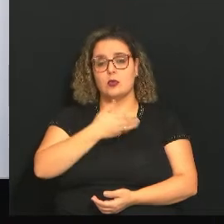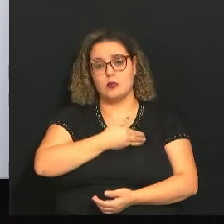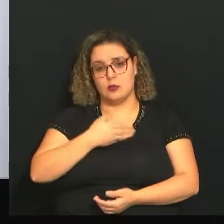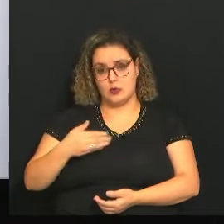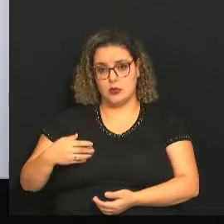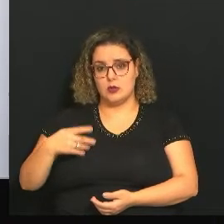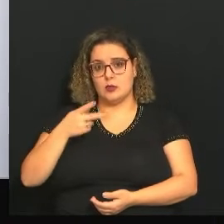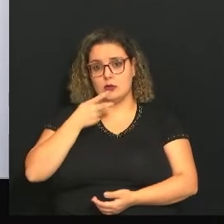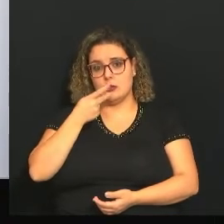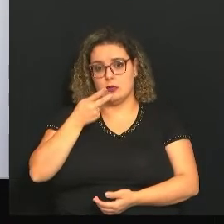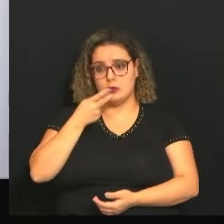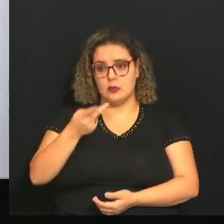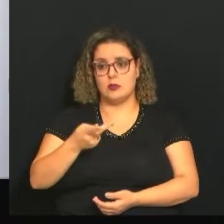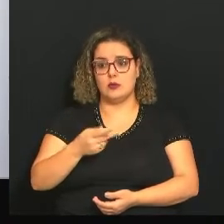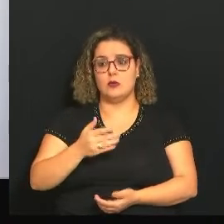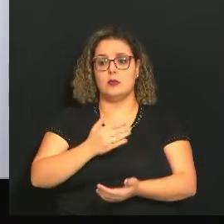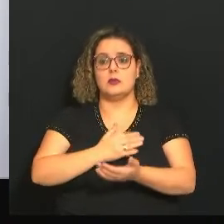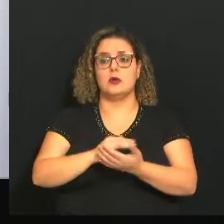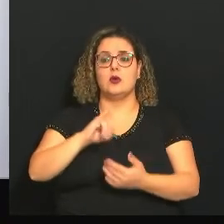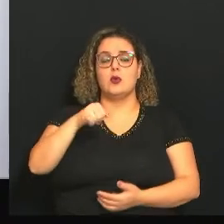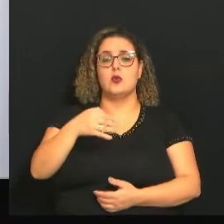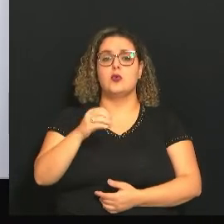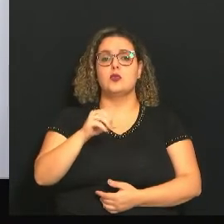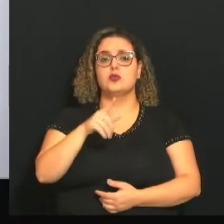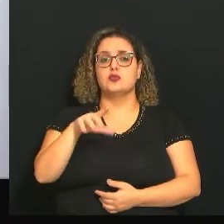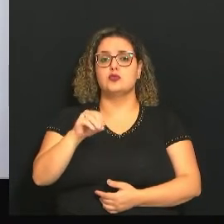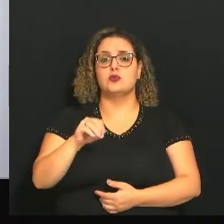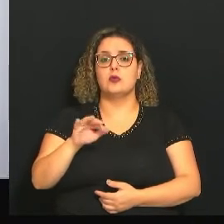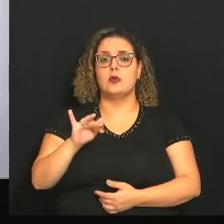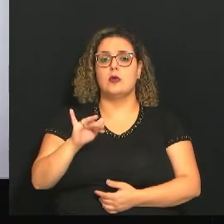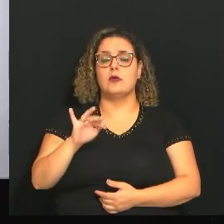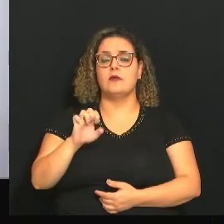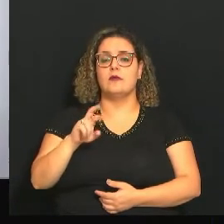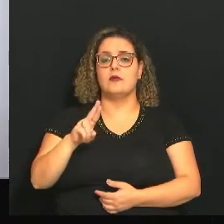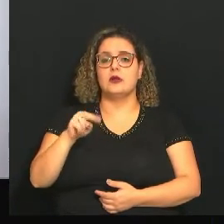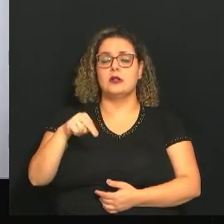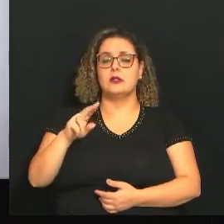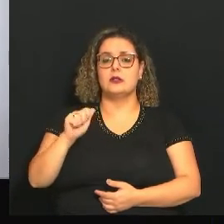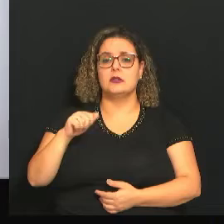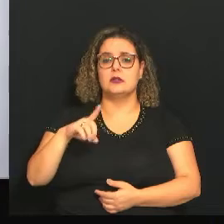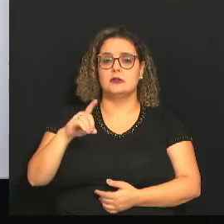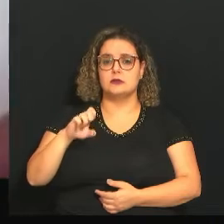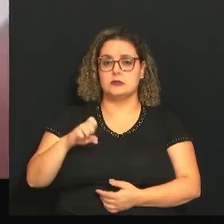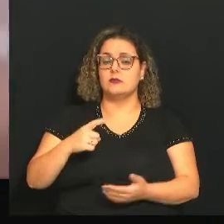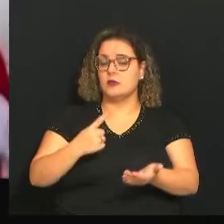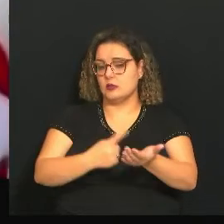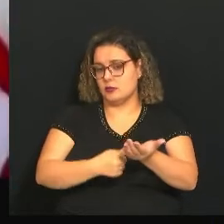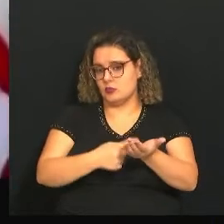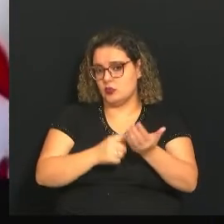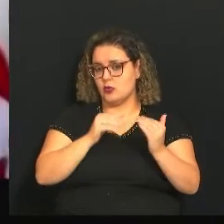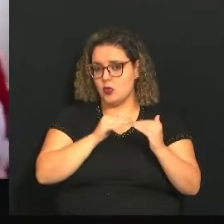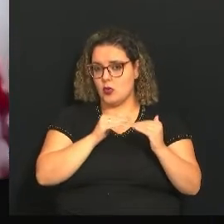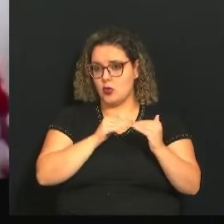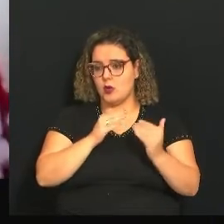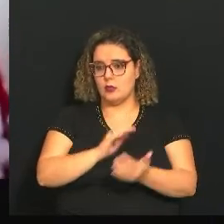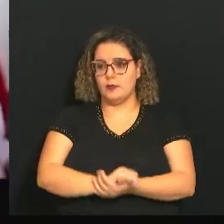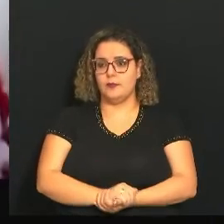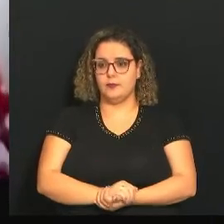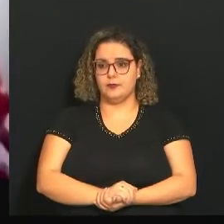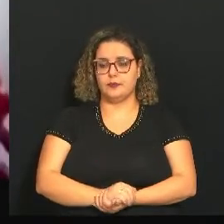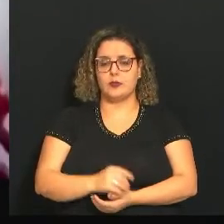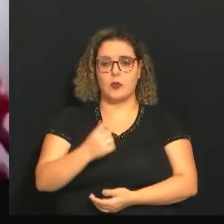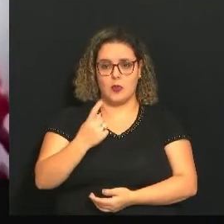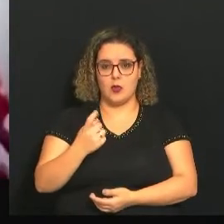começar pelo João Fernandes, que ele fala do acordo, né? Então, aqui eu acho que a única forma